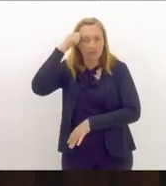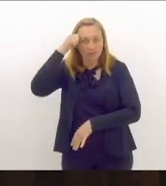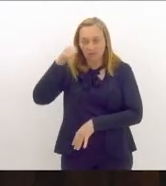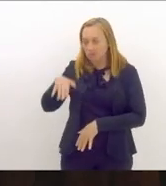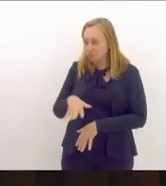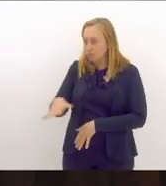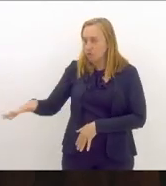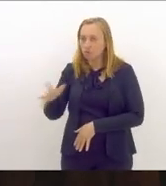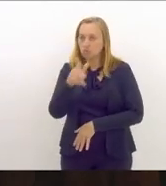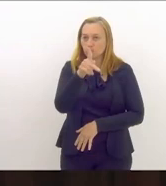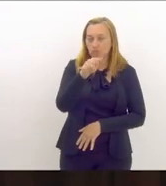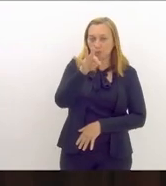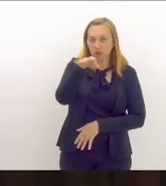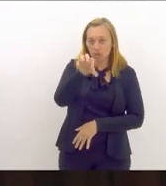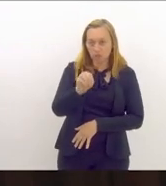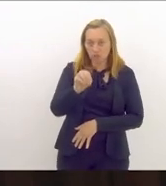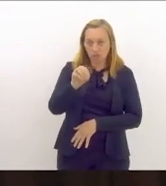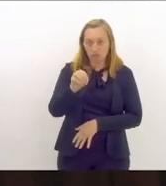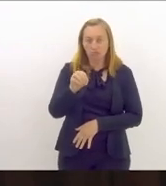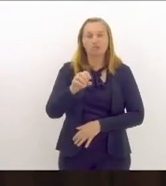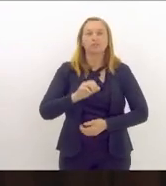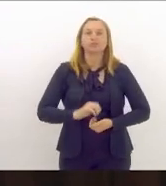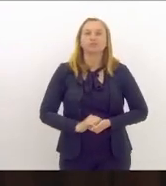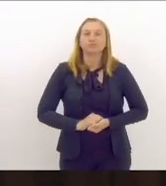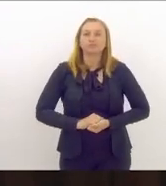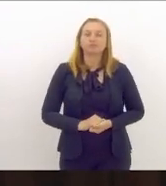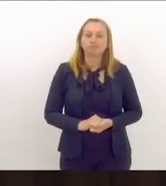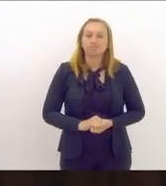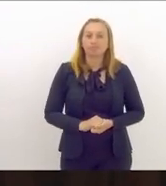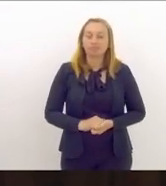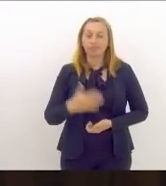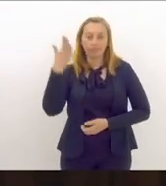do Pinto, no bairro de Santo Cristo.